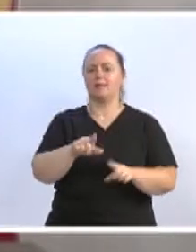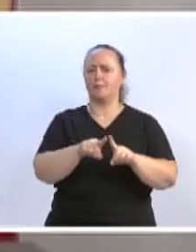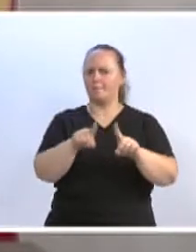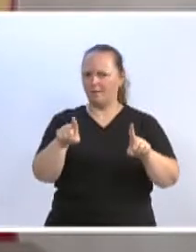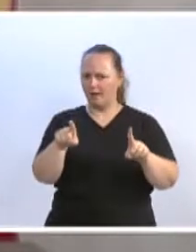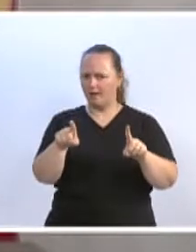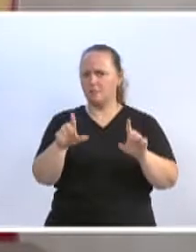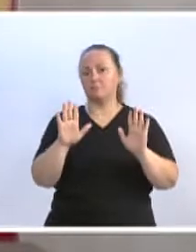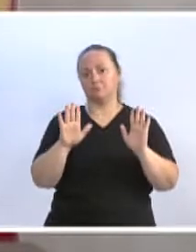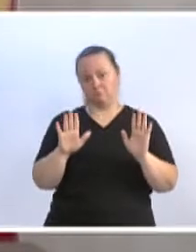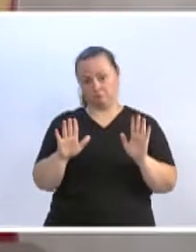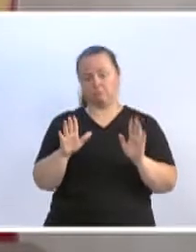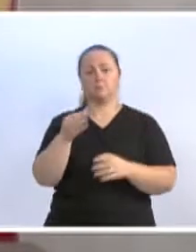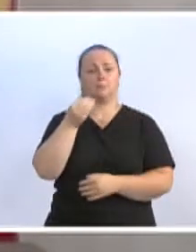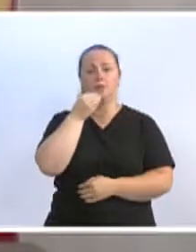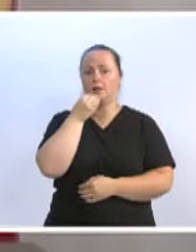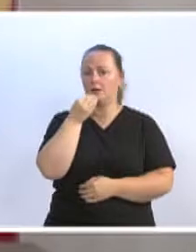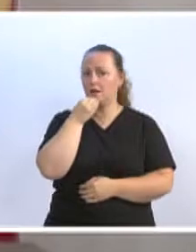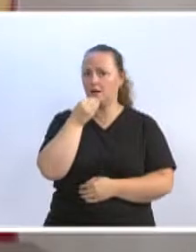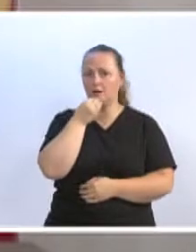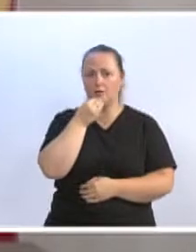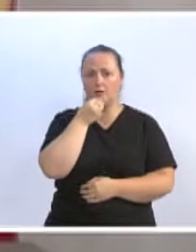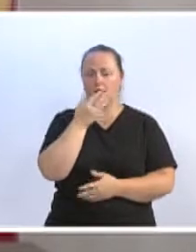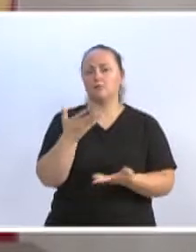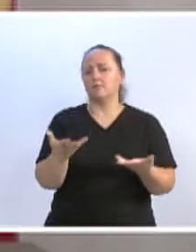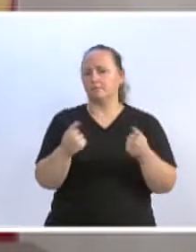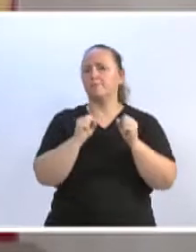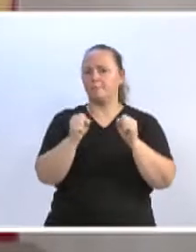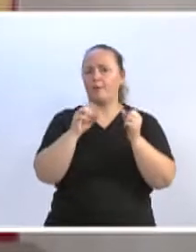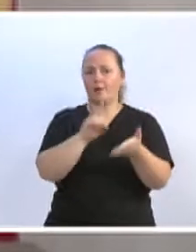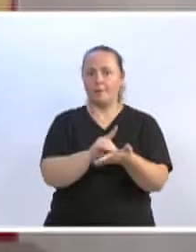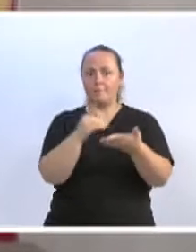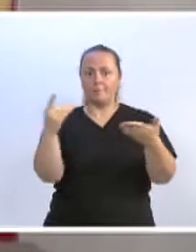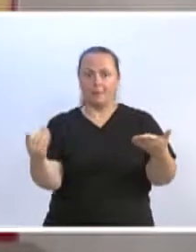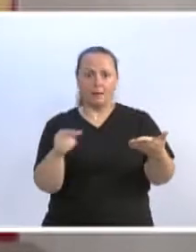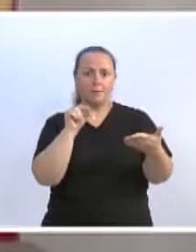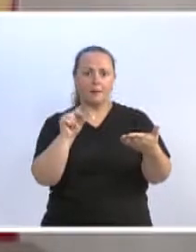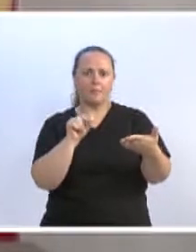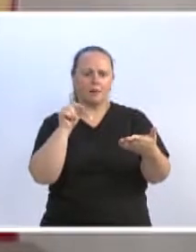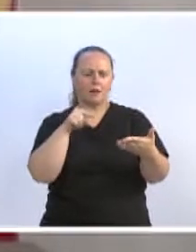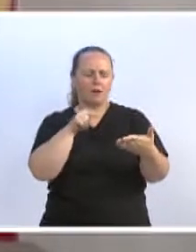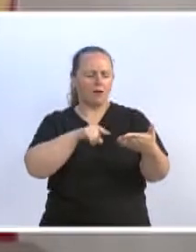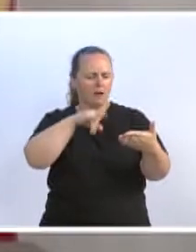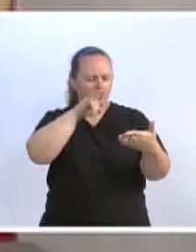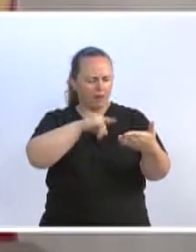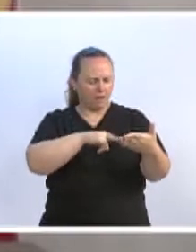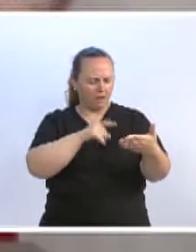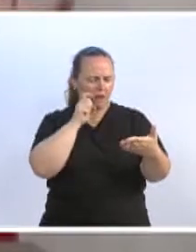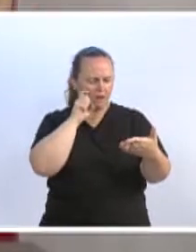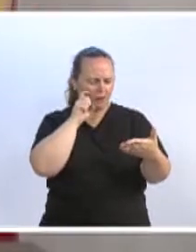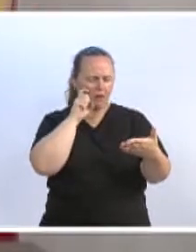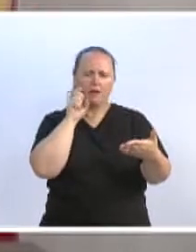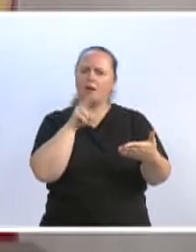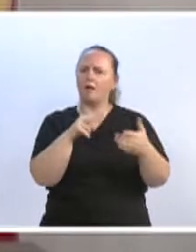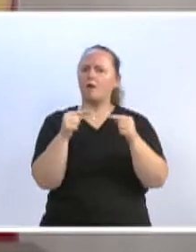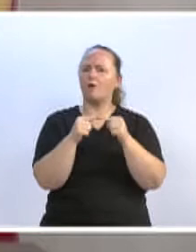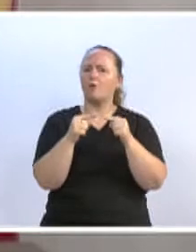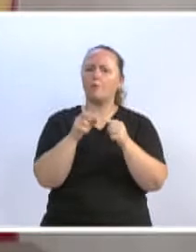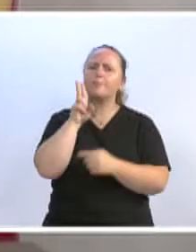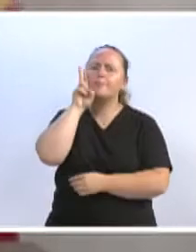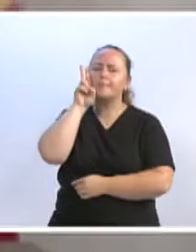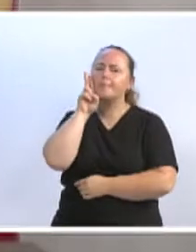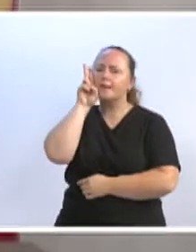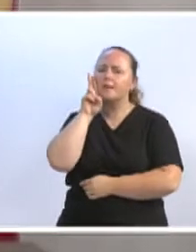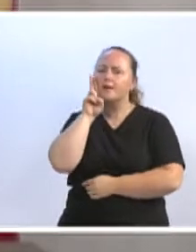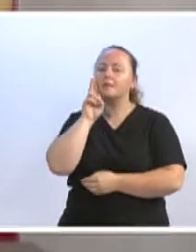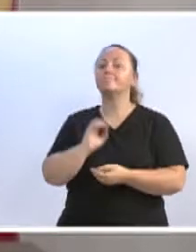não podemos submeter a Bíblia enquanto documento ao crivo da história. E a gente faz isso e, sem